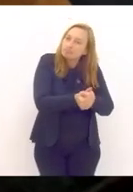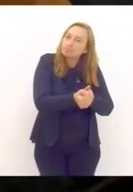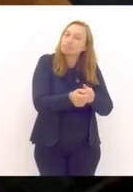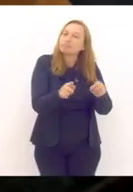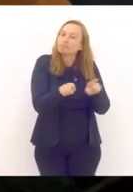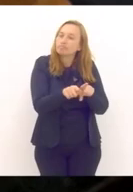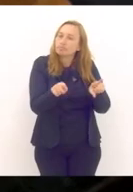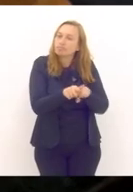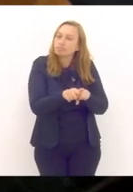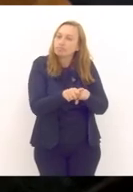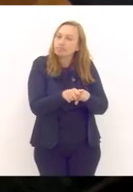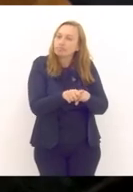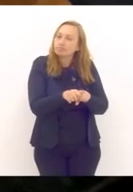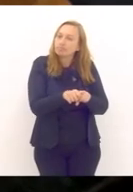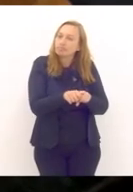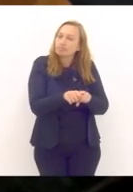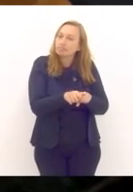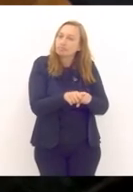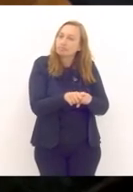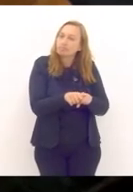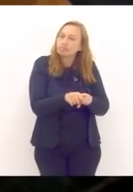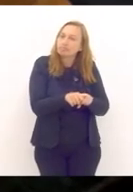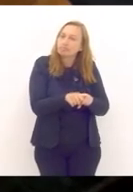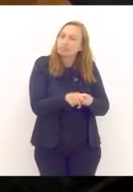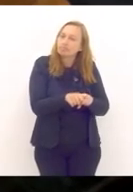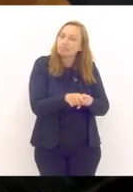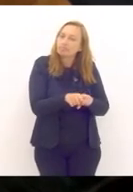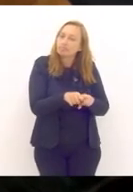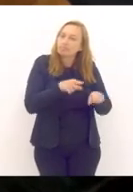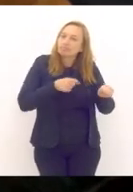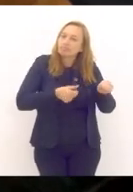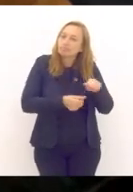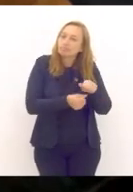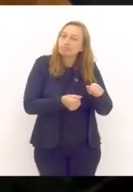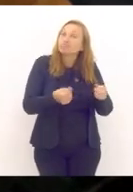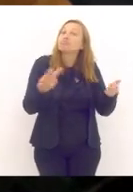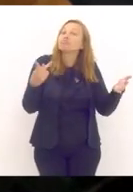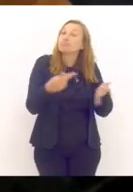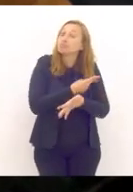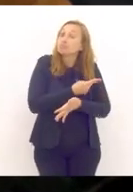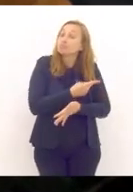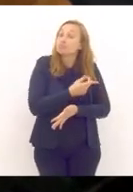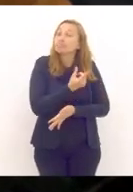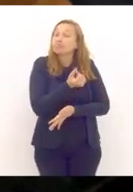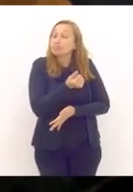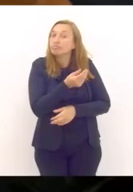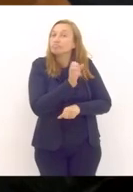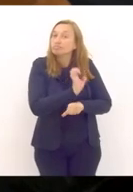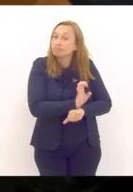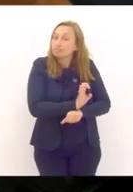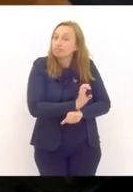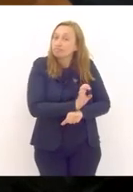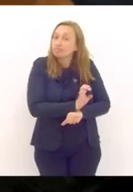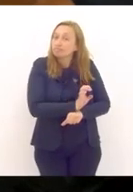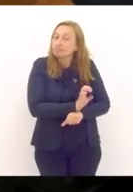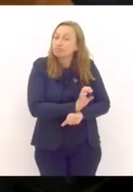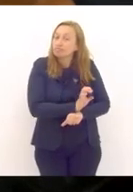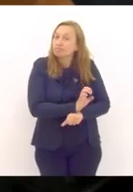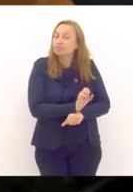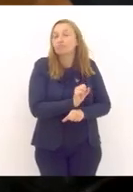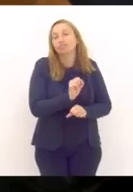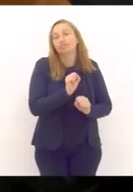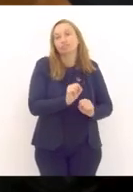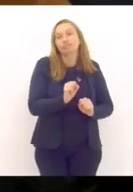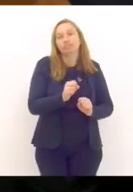financeiro, porque aí a gente vai ter uma noção real, realmente, daquilo que acontece em relação às contas do Estado e que a gente possa analisar